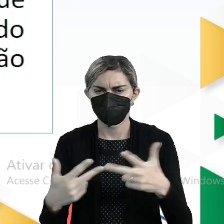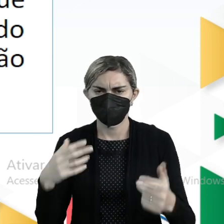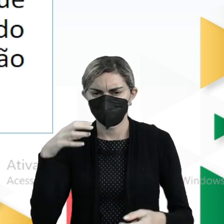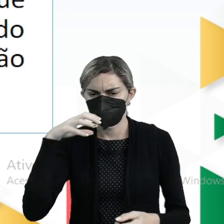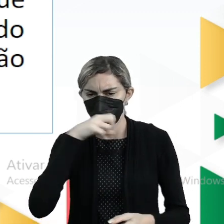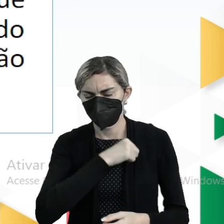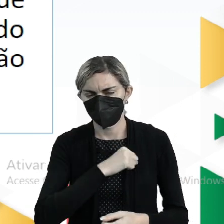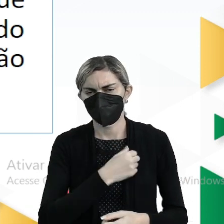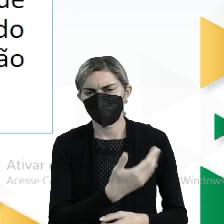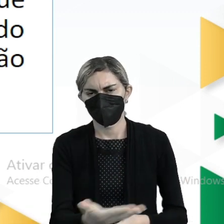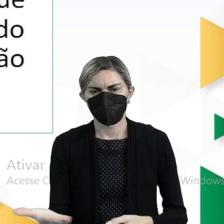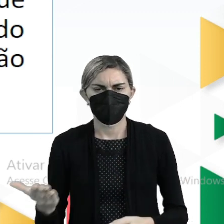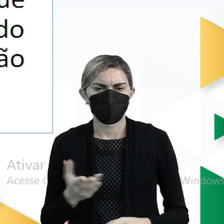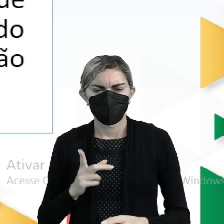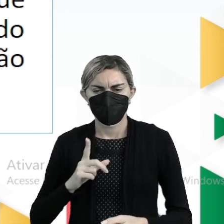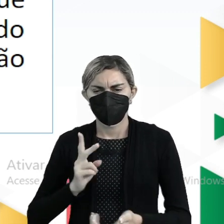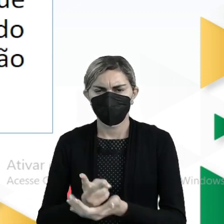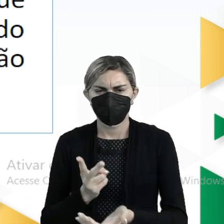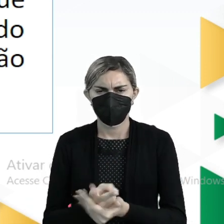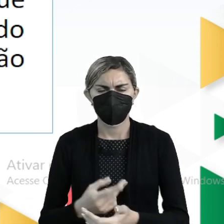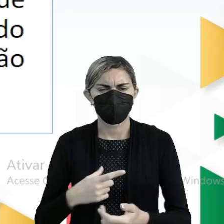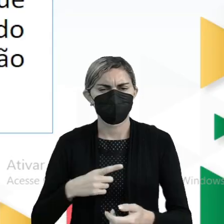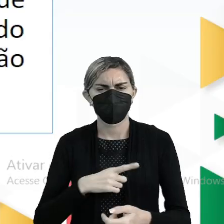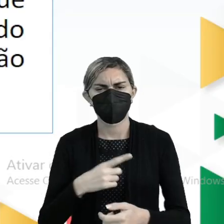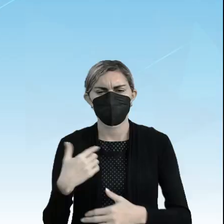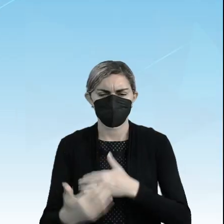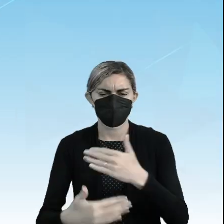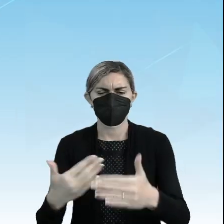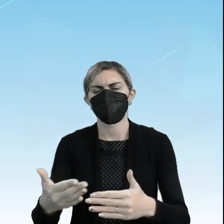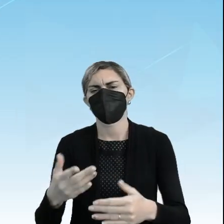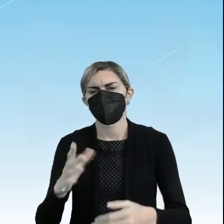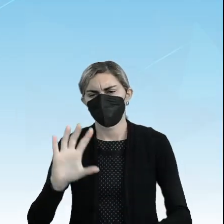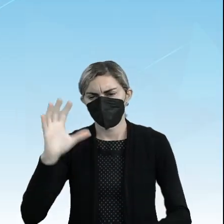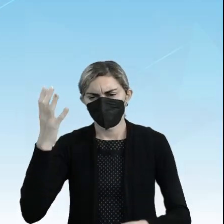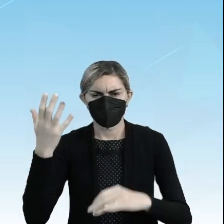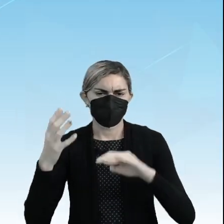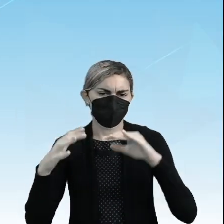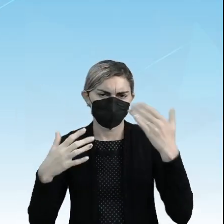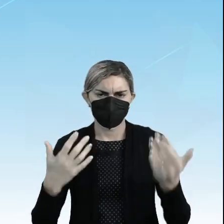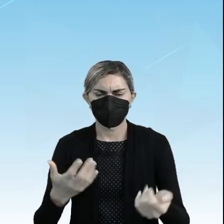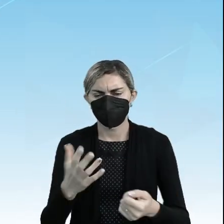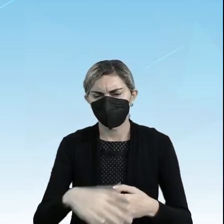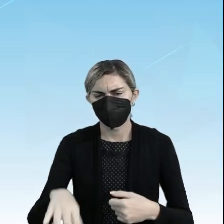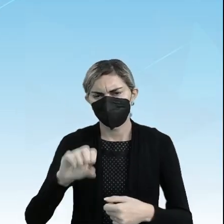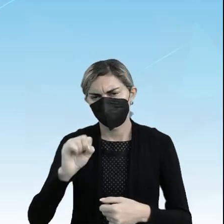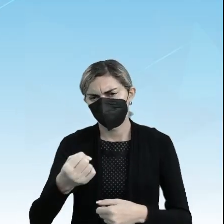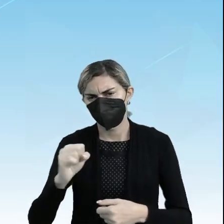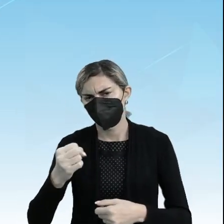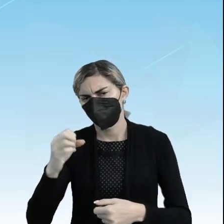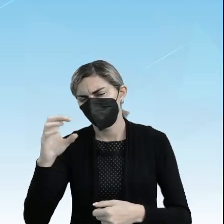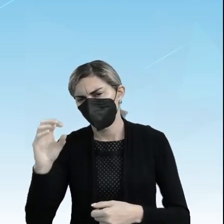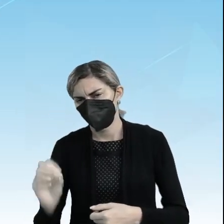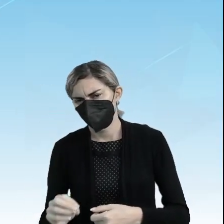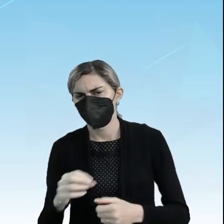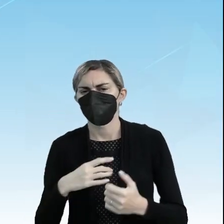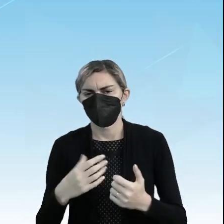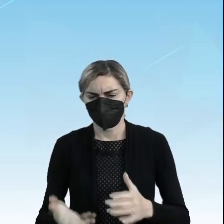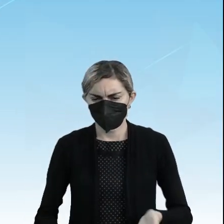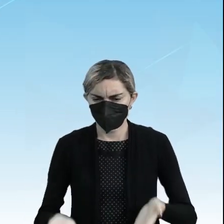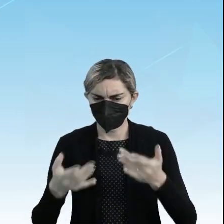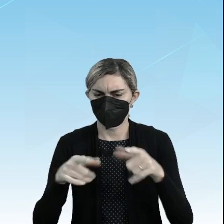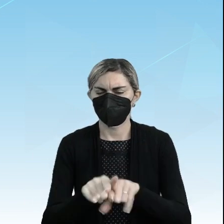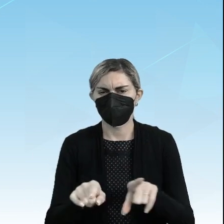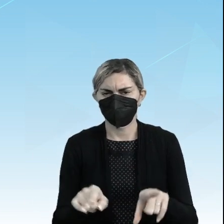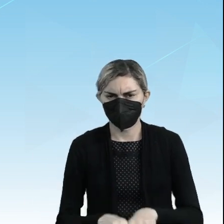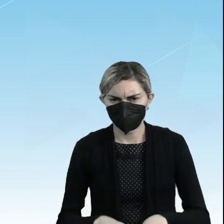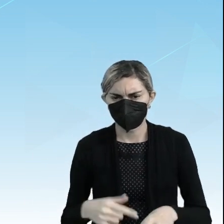rápida demais, sem processo, sem ser gradativamente, acontece, é o famoso 8 e 80, né? Beleza, a gente cresce, mas também vai